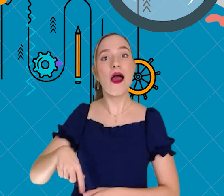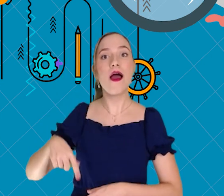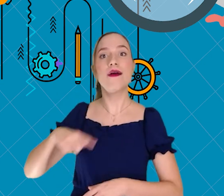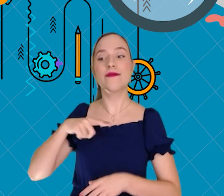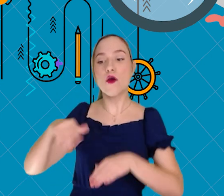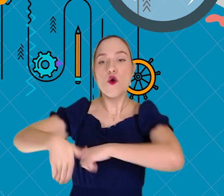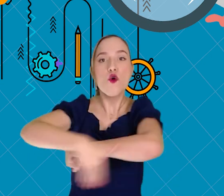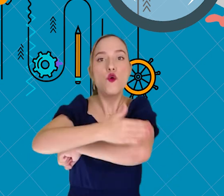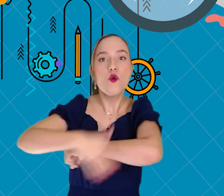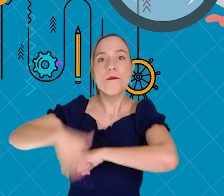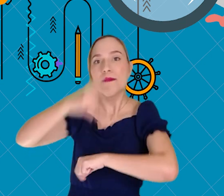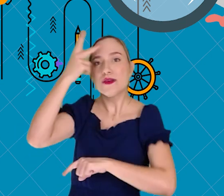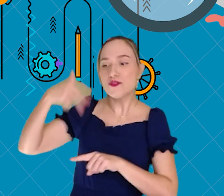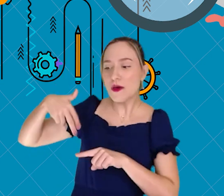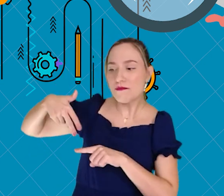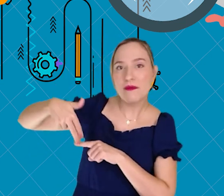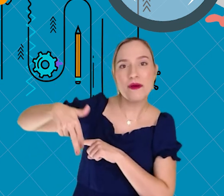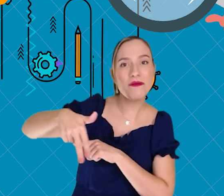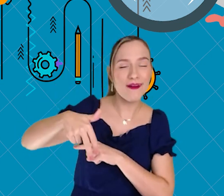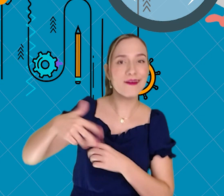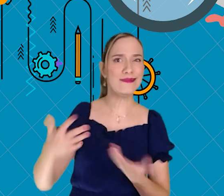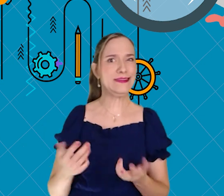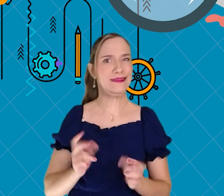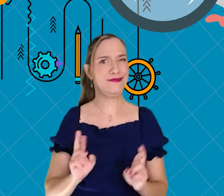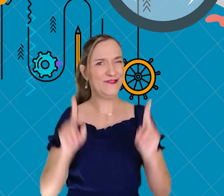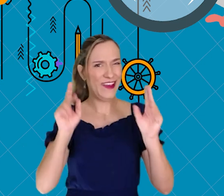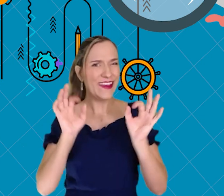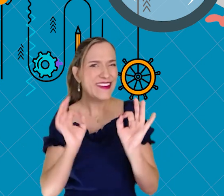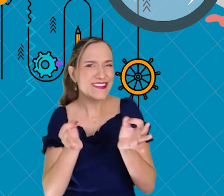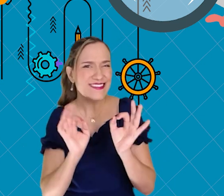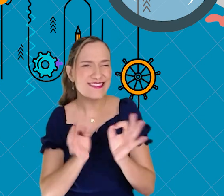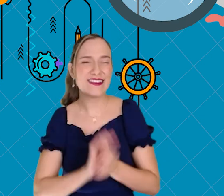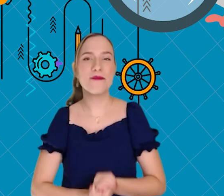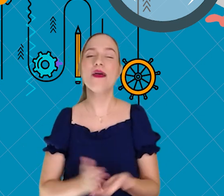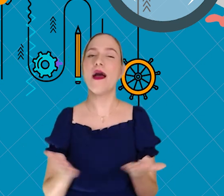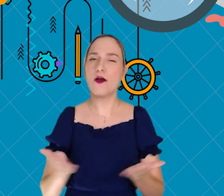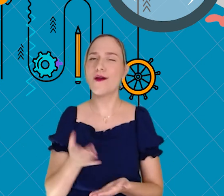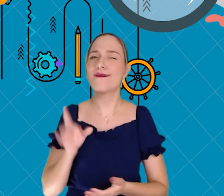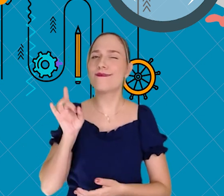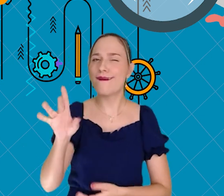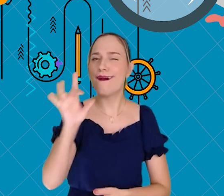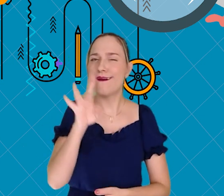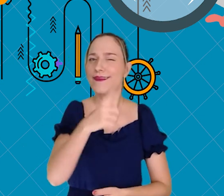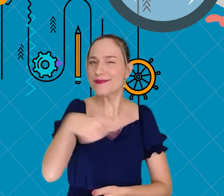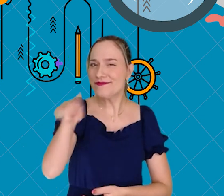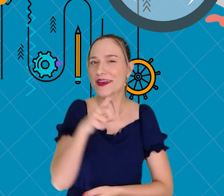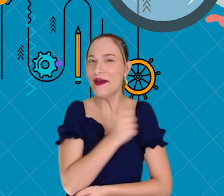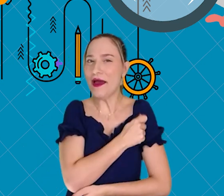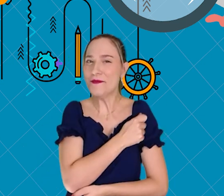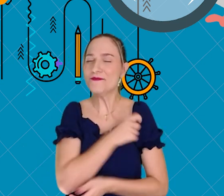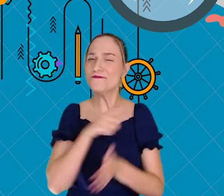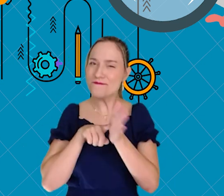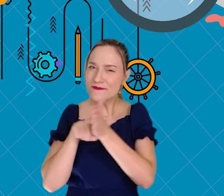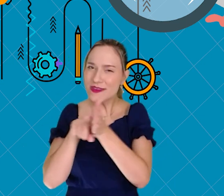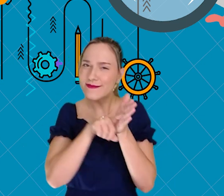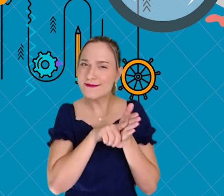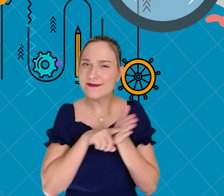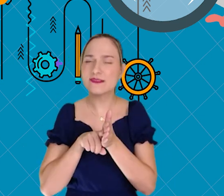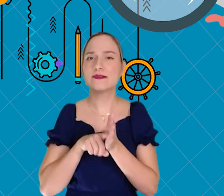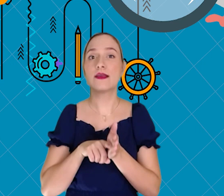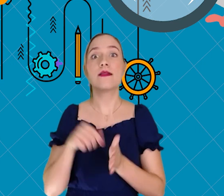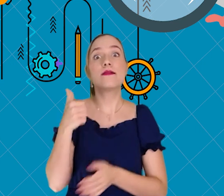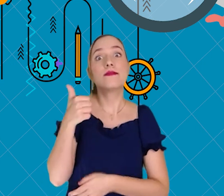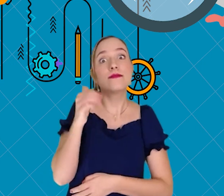a faixa de pedestre. Quanta diferença, né? Agora, cada aluno fará uma